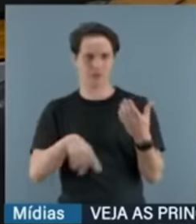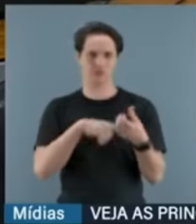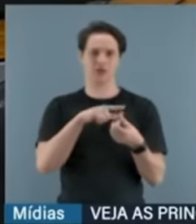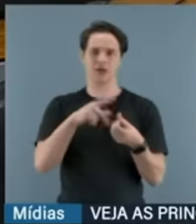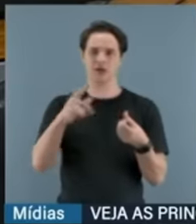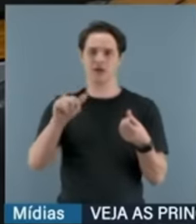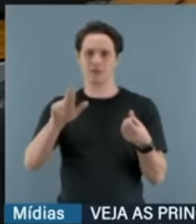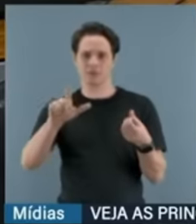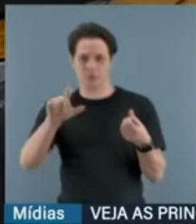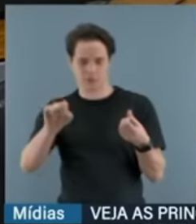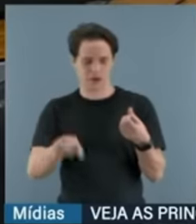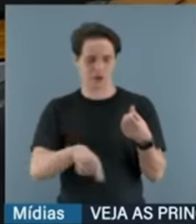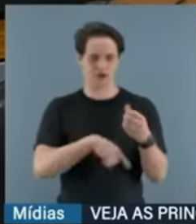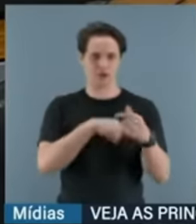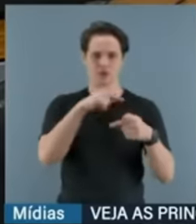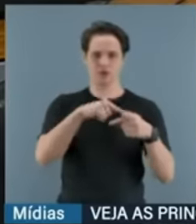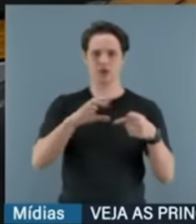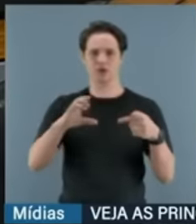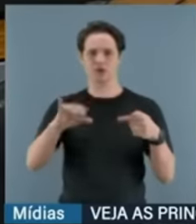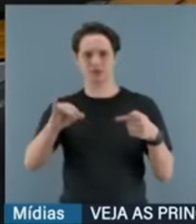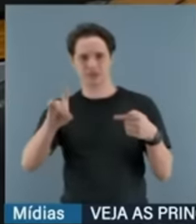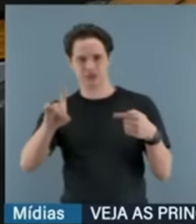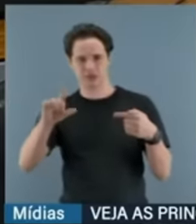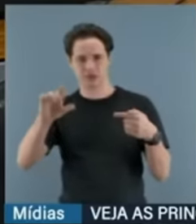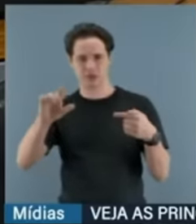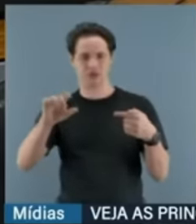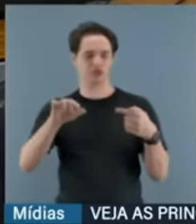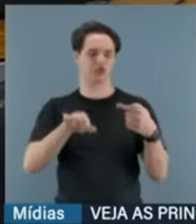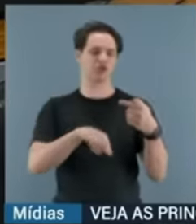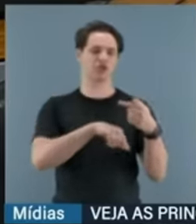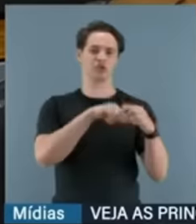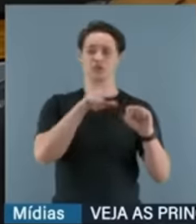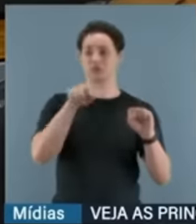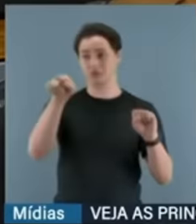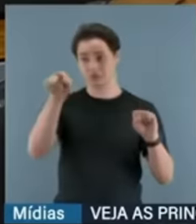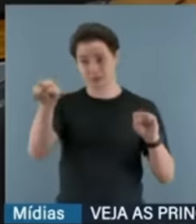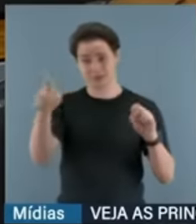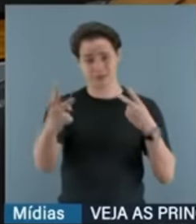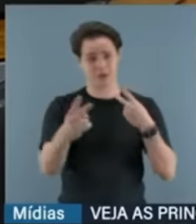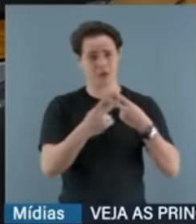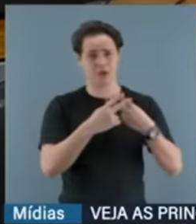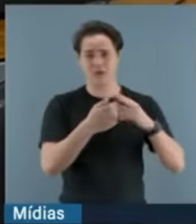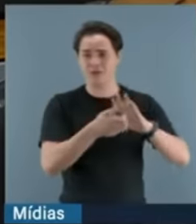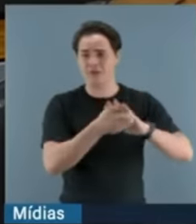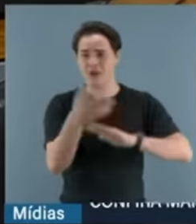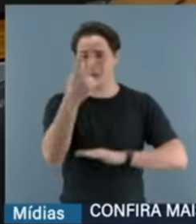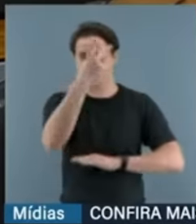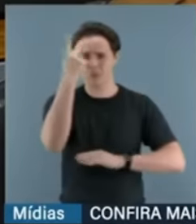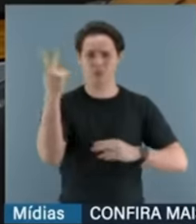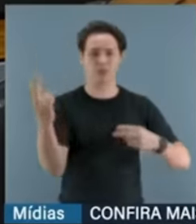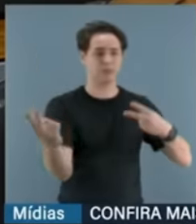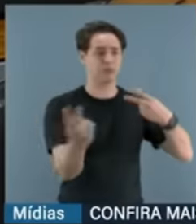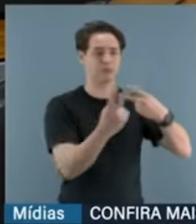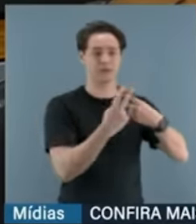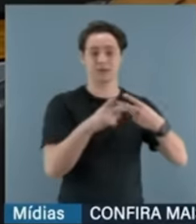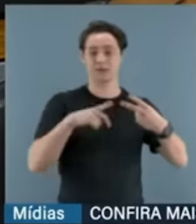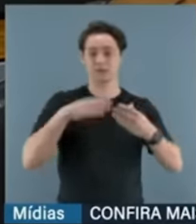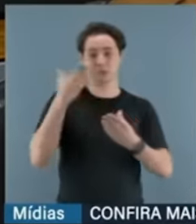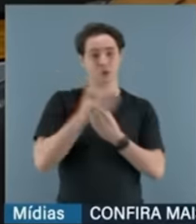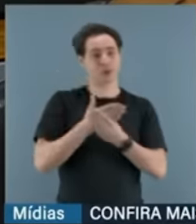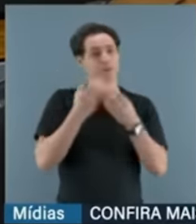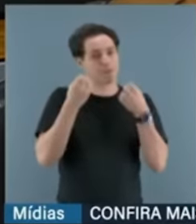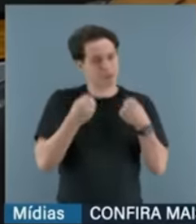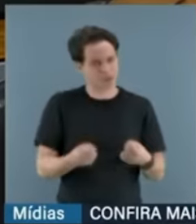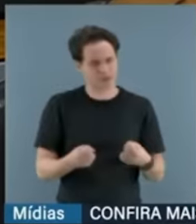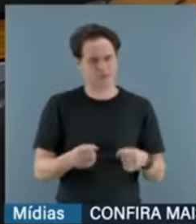José, Cid, o senhor e muitos outros estão enfrentando processos bem pesados. Quando o senhor